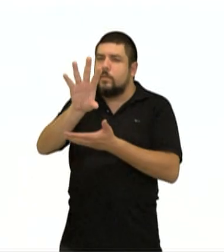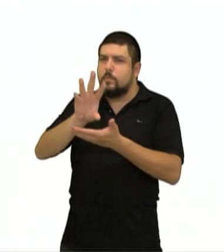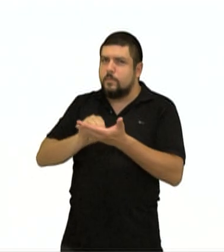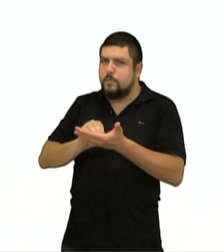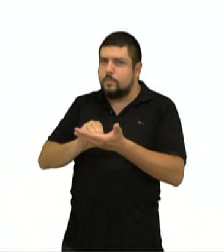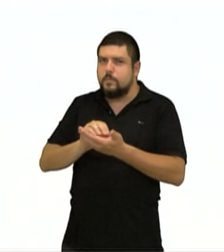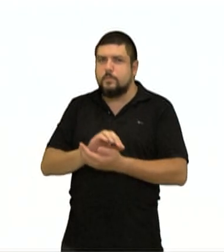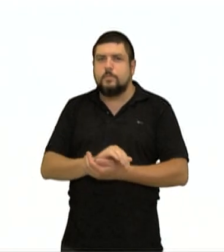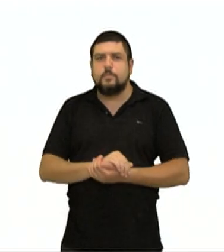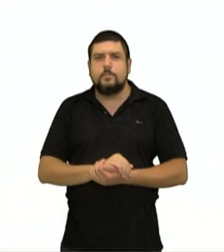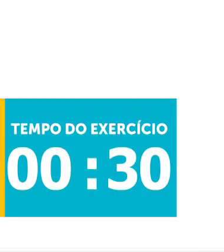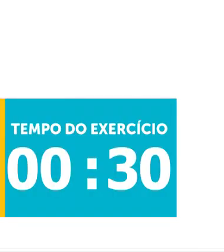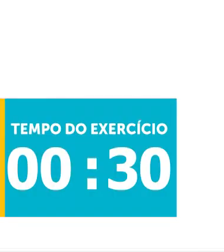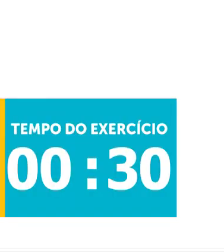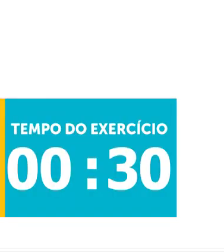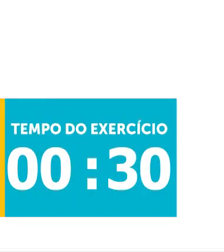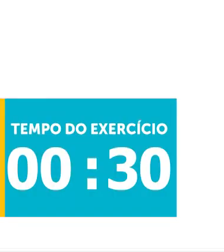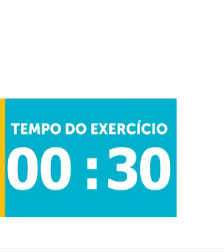retorno.